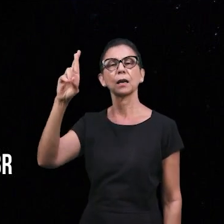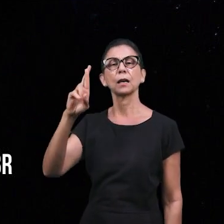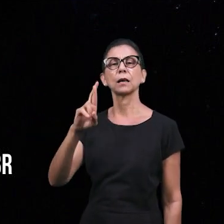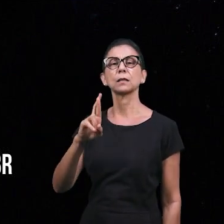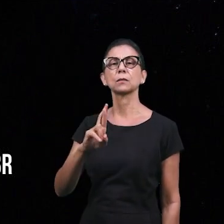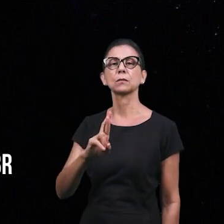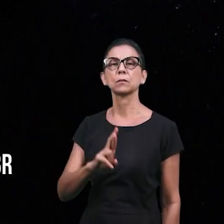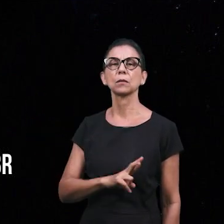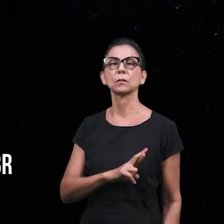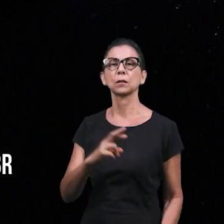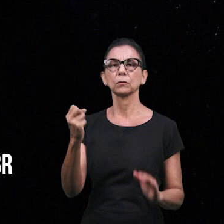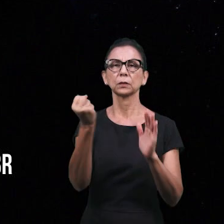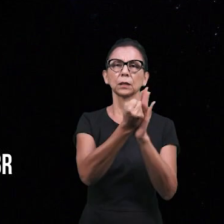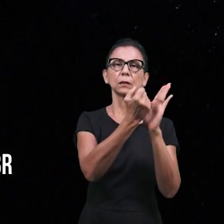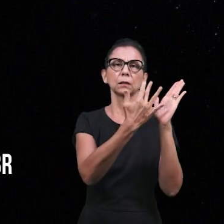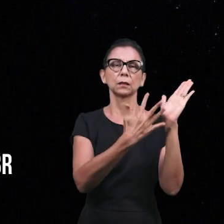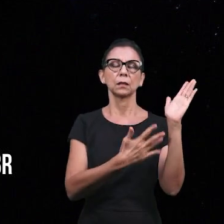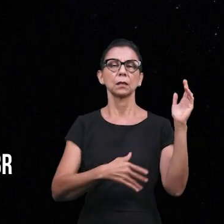põe teu sangue